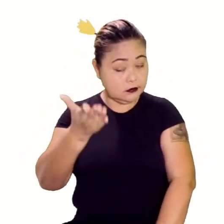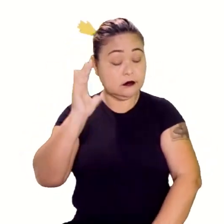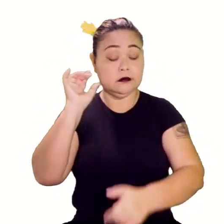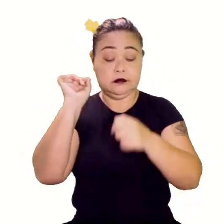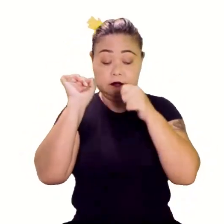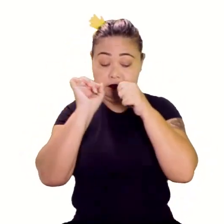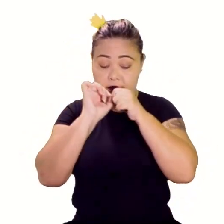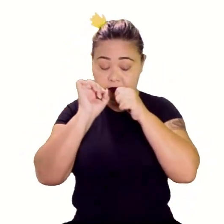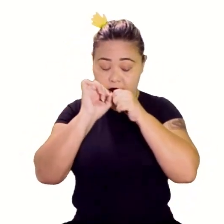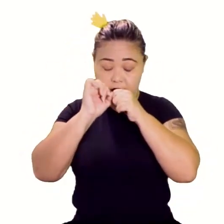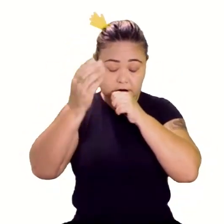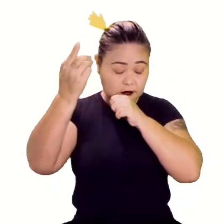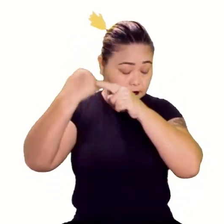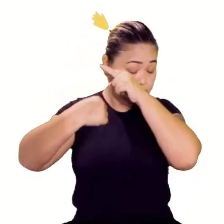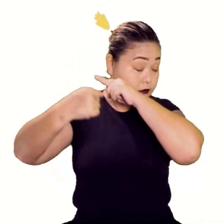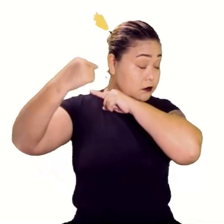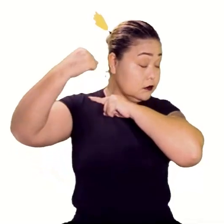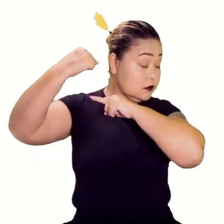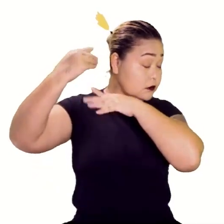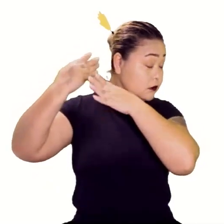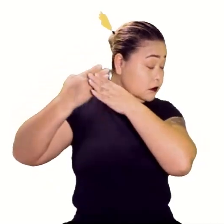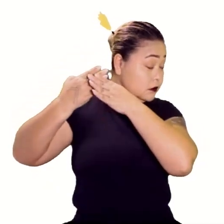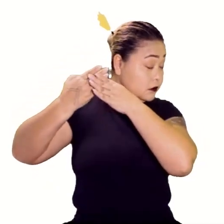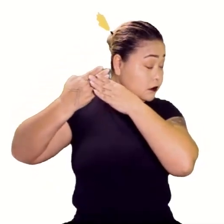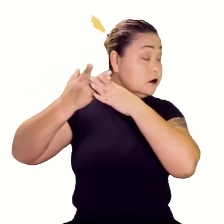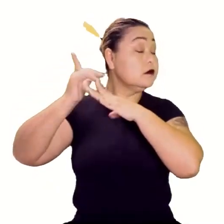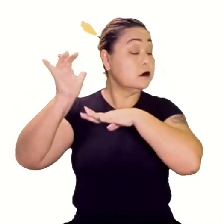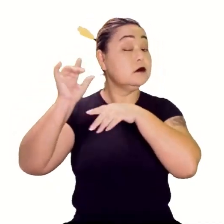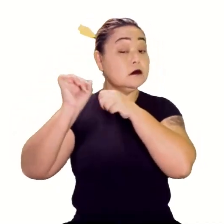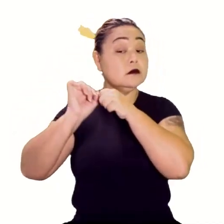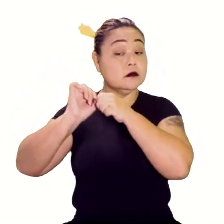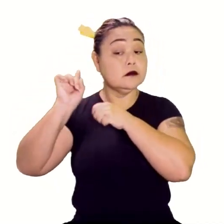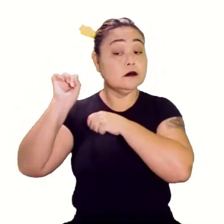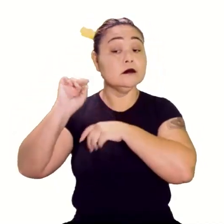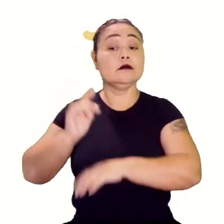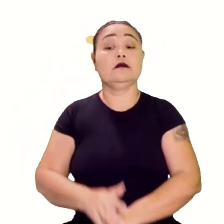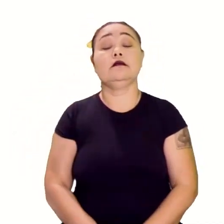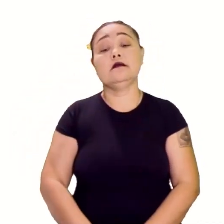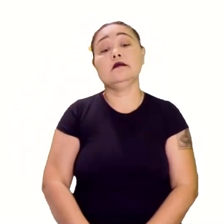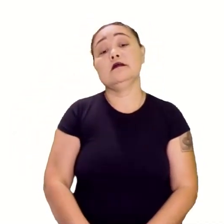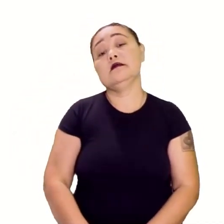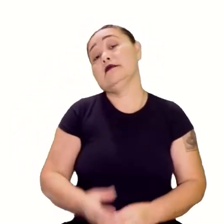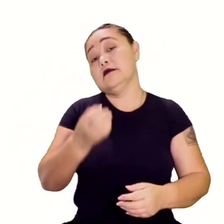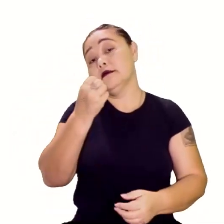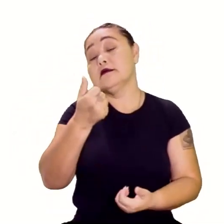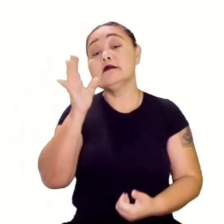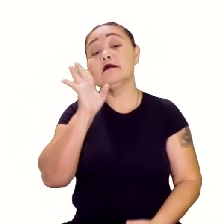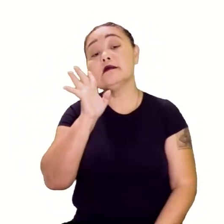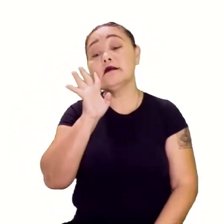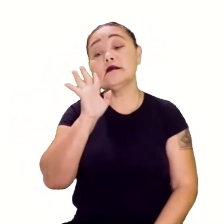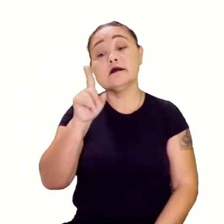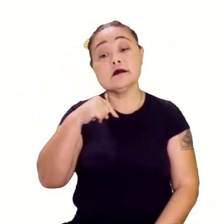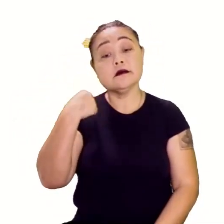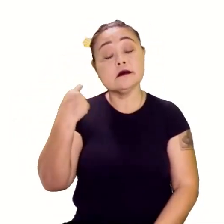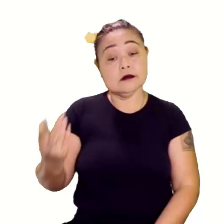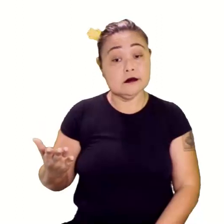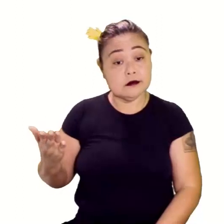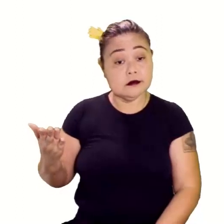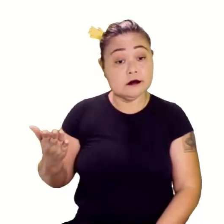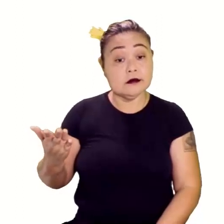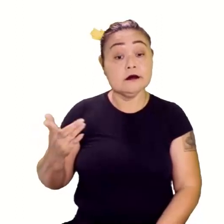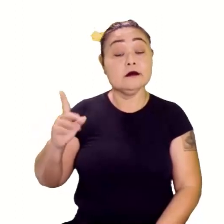nas primeiras aulas, não foi? Isso mesmo. Foi assim, só sei que foi assim, né? Só sei que foi assim. Muito legal. Então, com